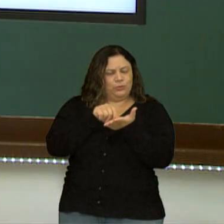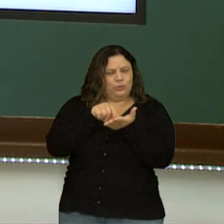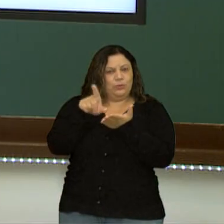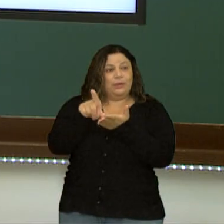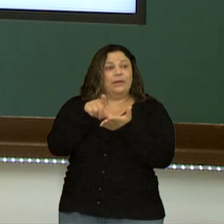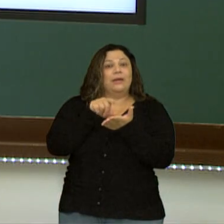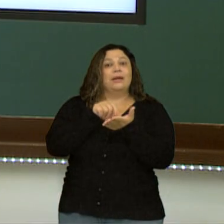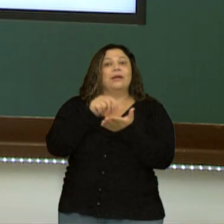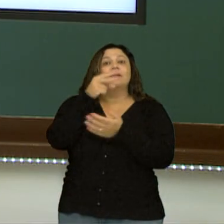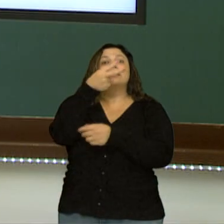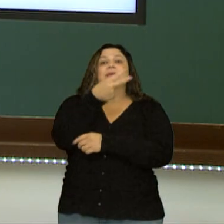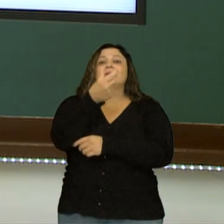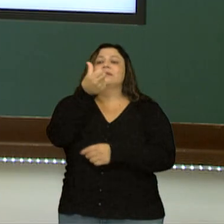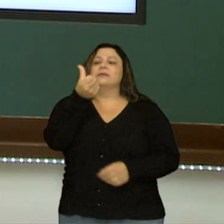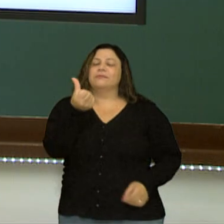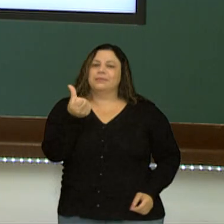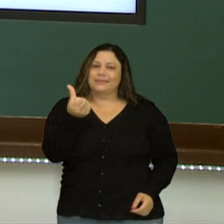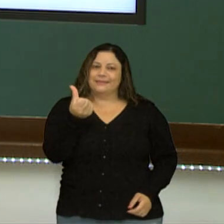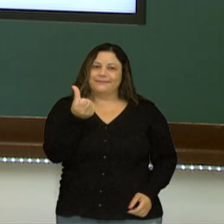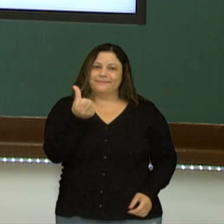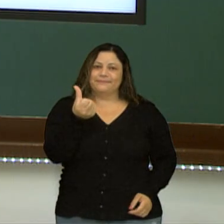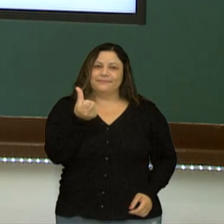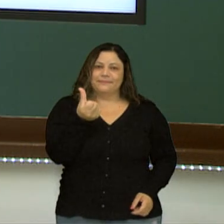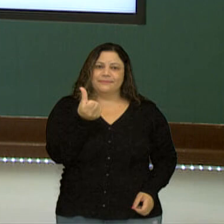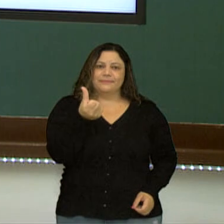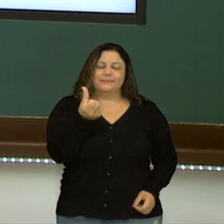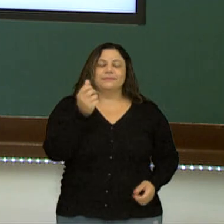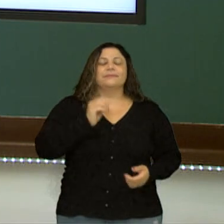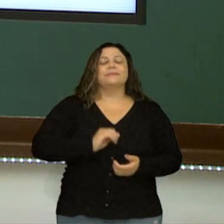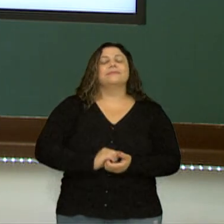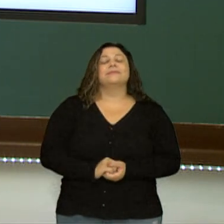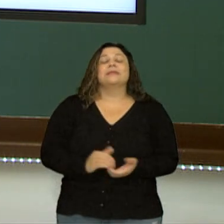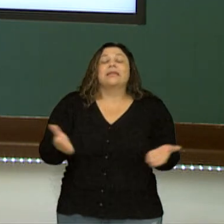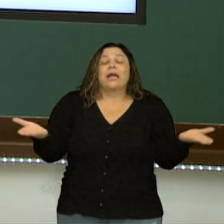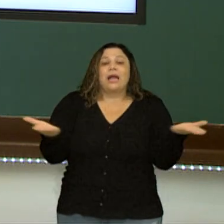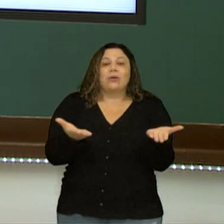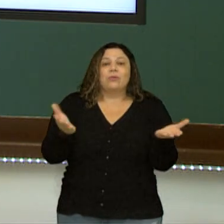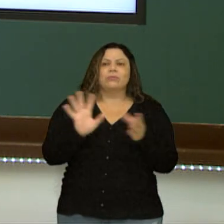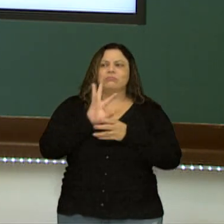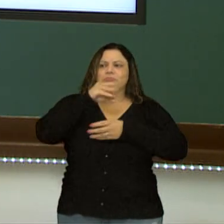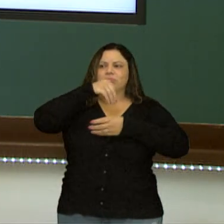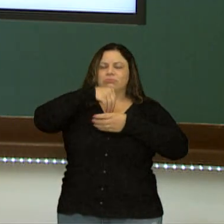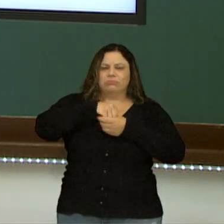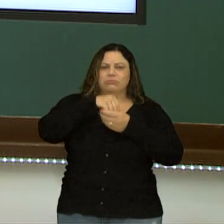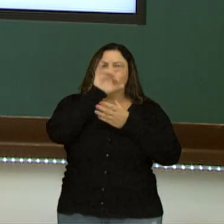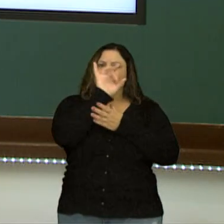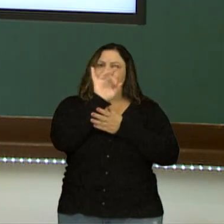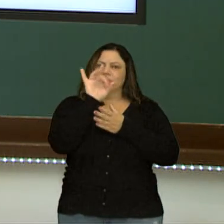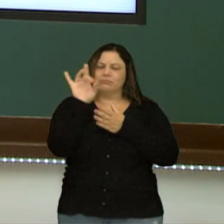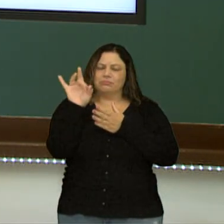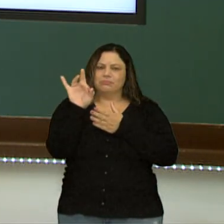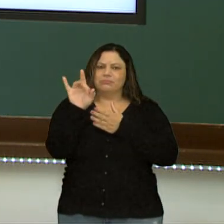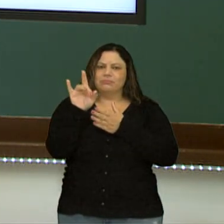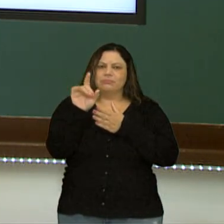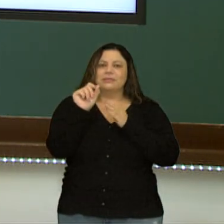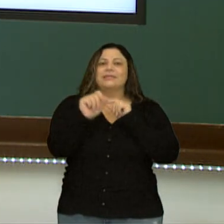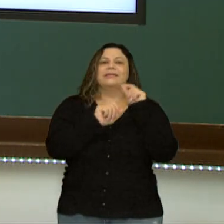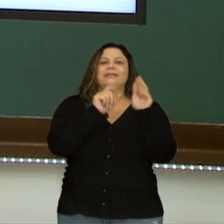O 26. Agora, dentro de cada artigo, você viu que tinha